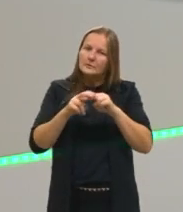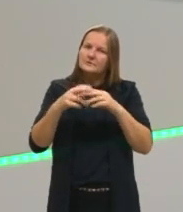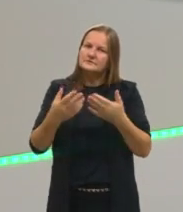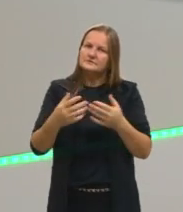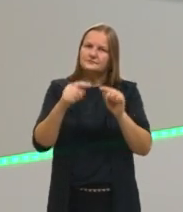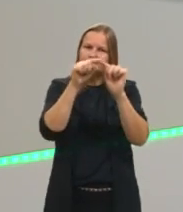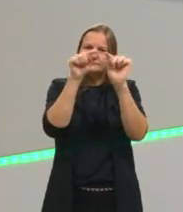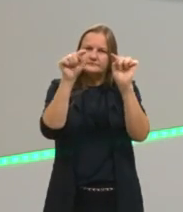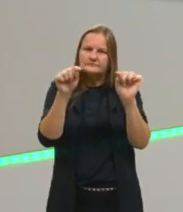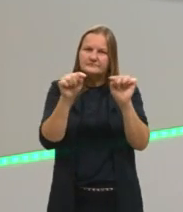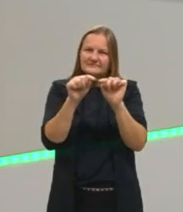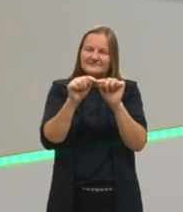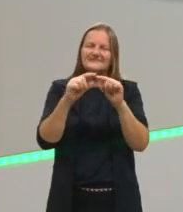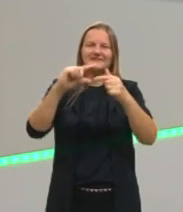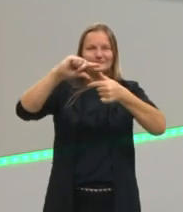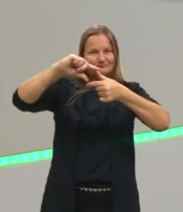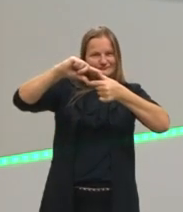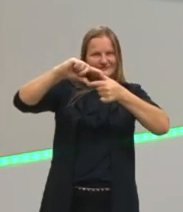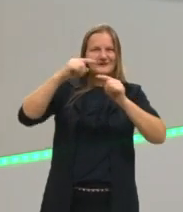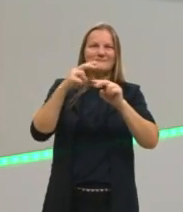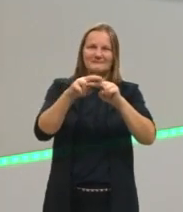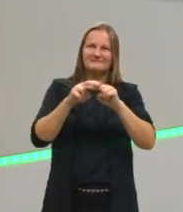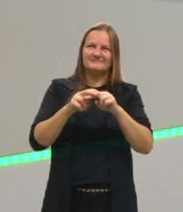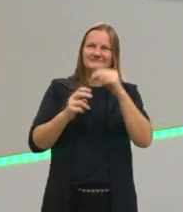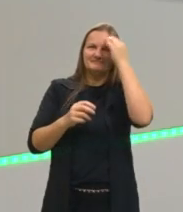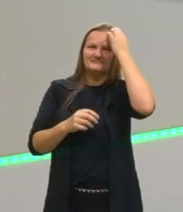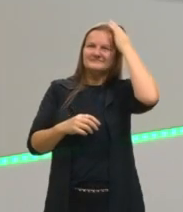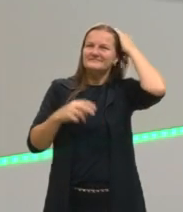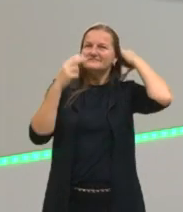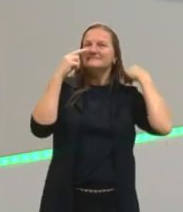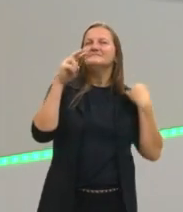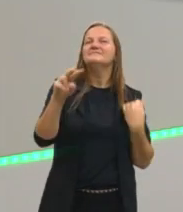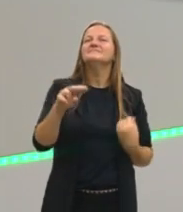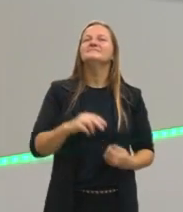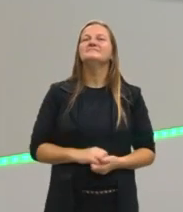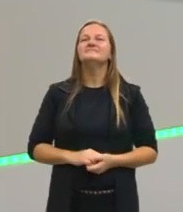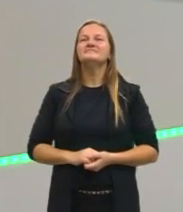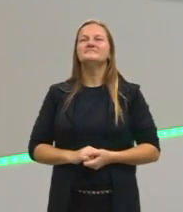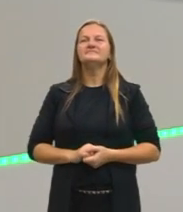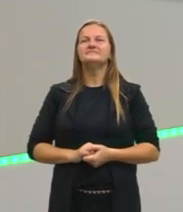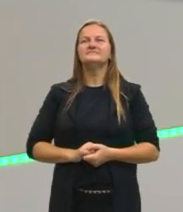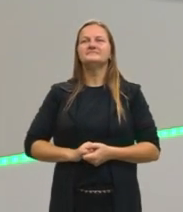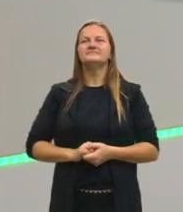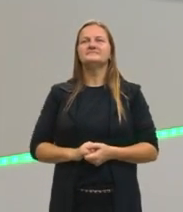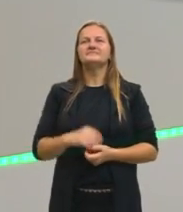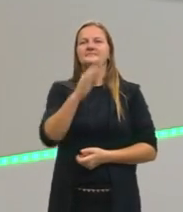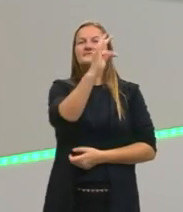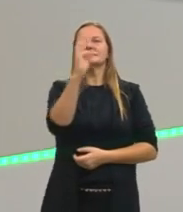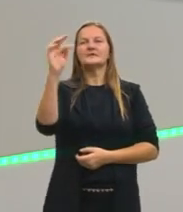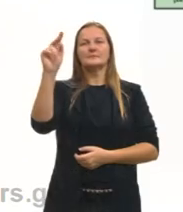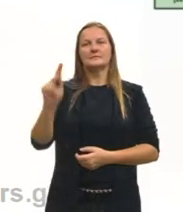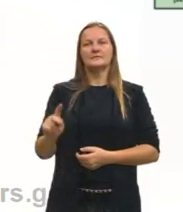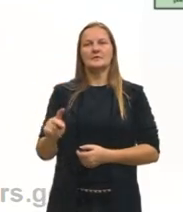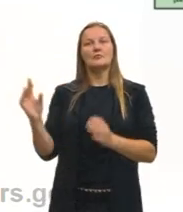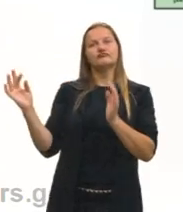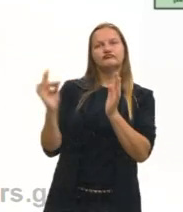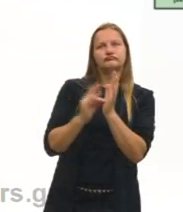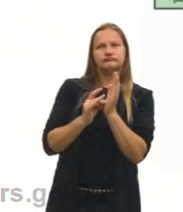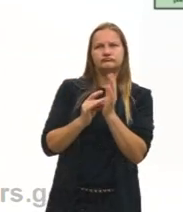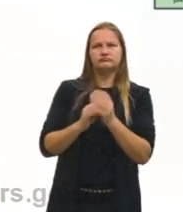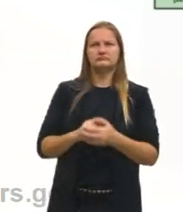quadradinho aqui se seguir esse mês eletrônica vamos ver se dá certo um ok a tabela original